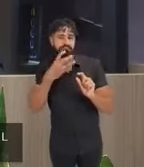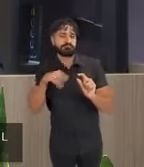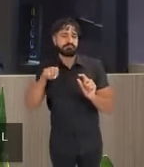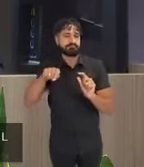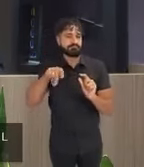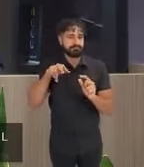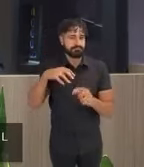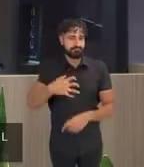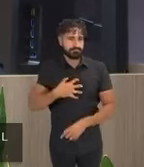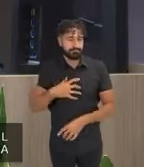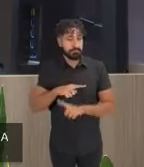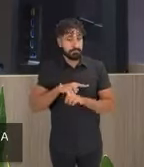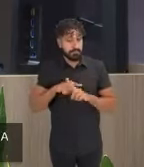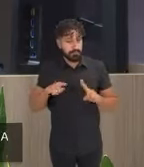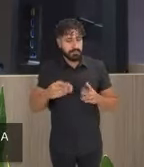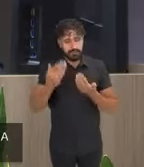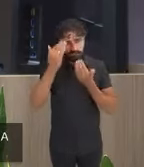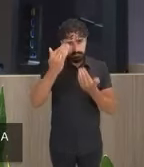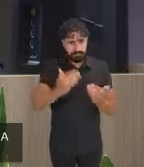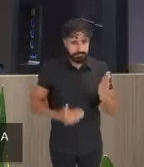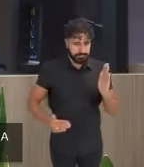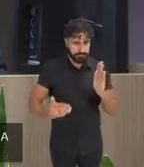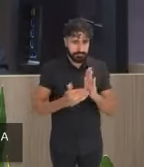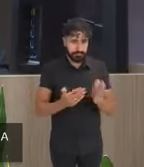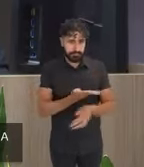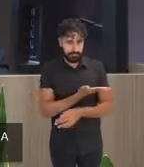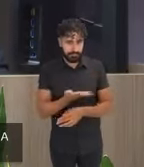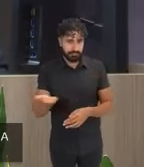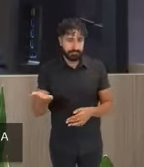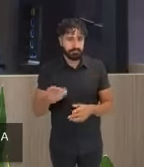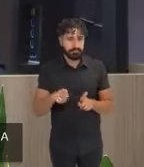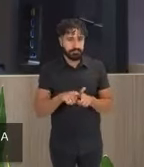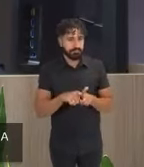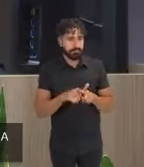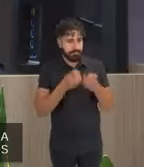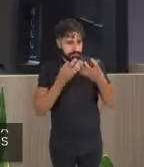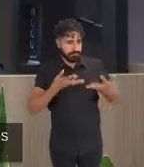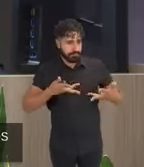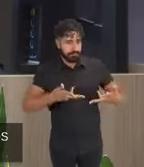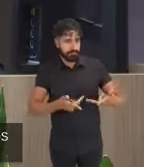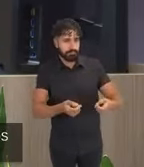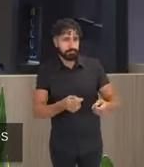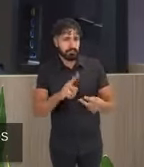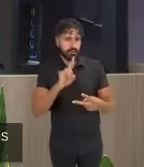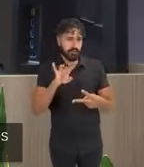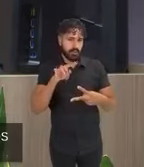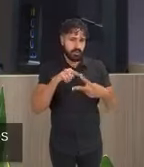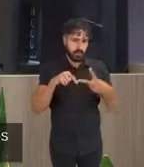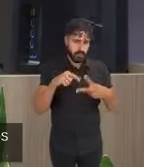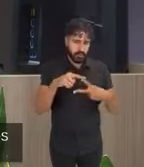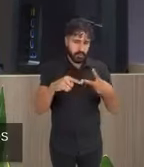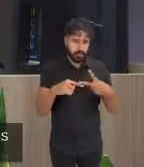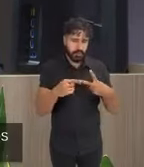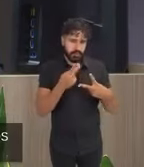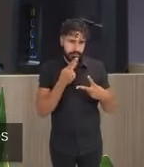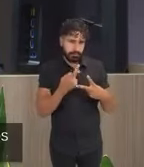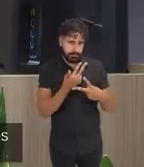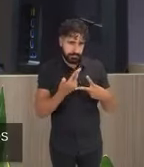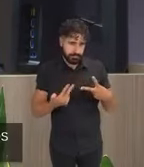Então, agradeço a presença de todos, estendo aqui as boas-vindas que já foram dadas e faço só duas